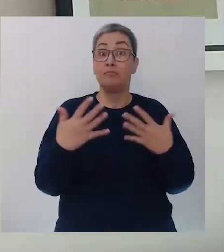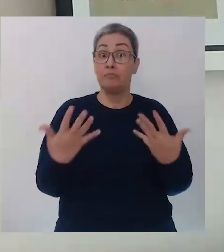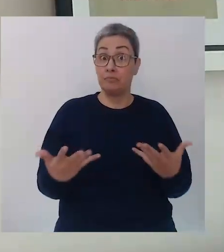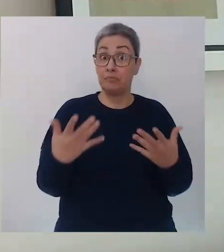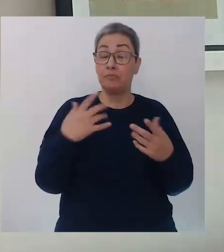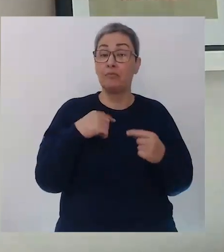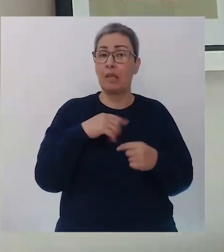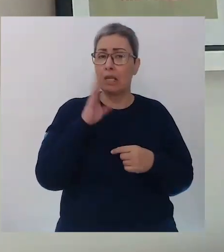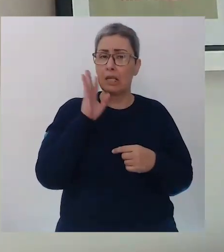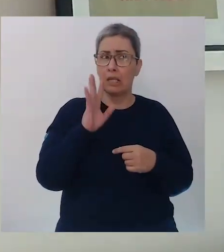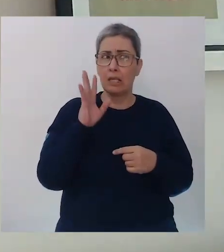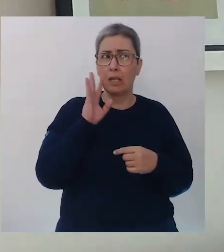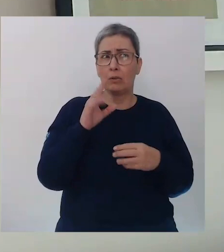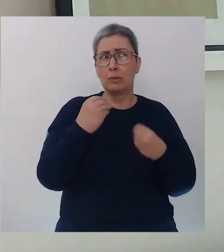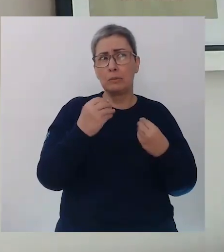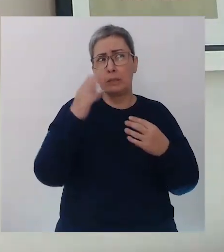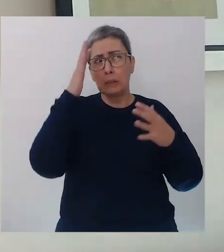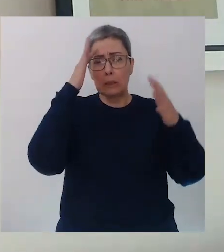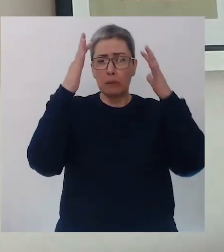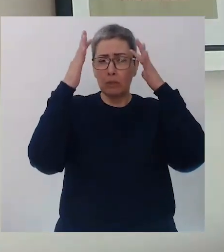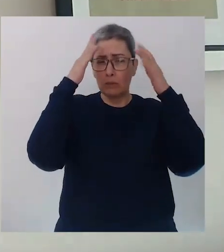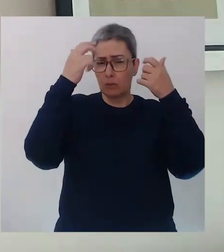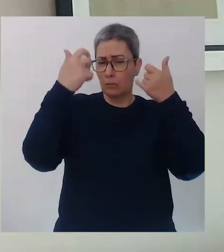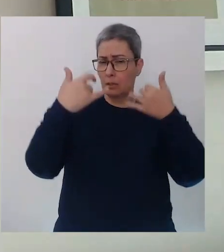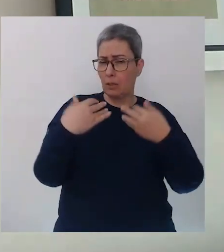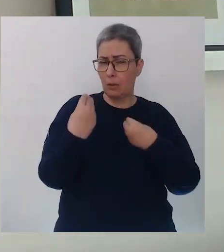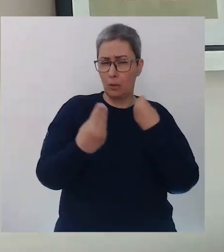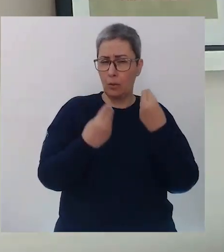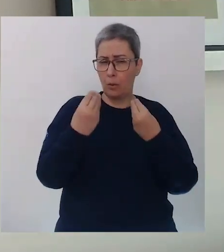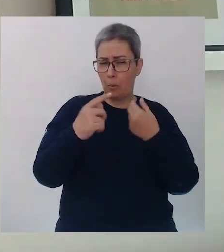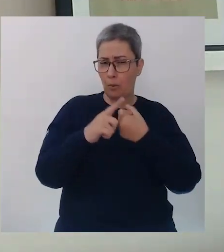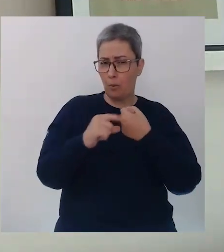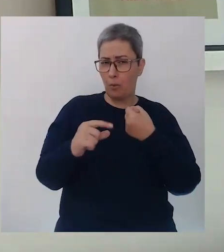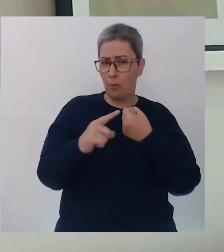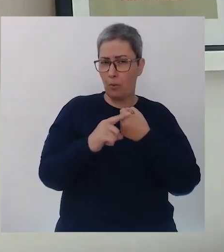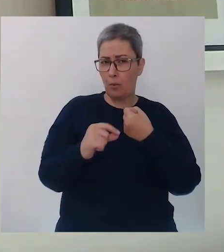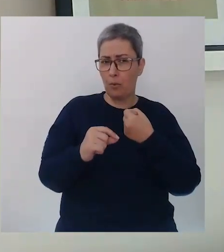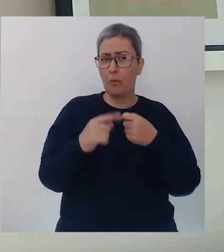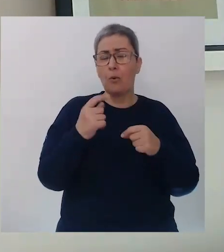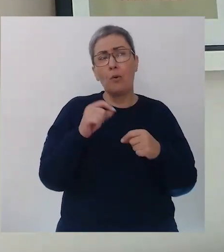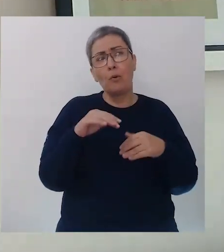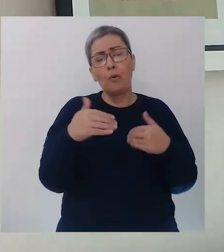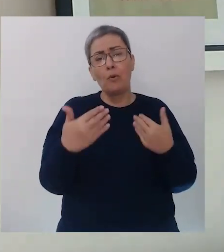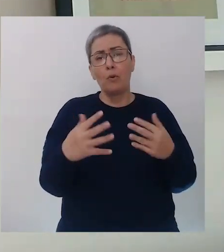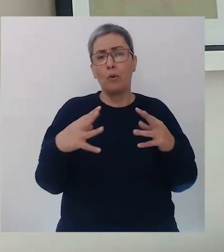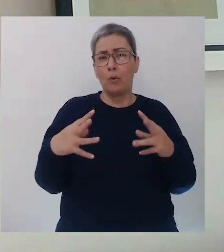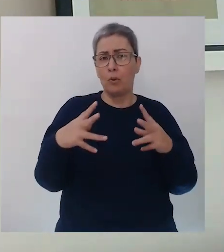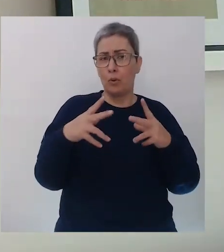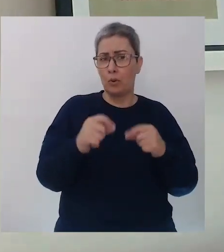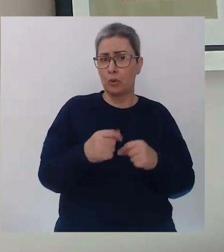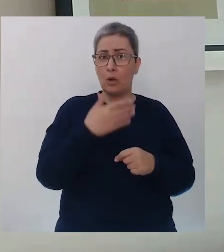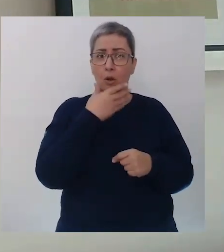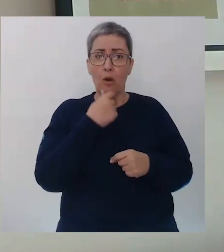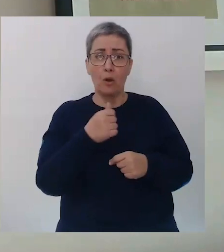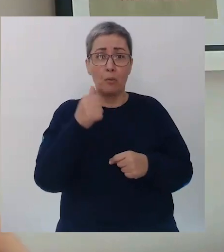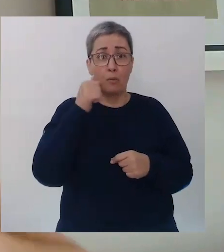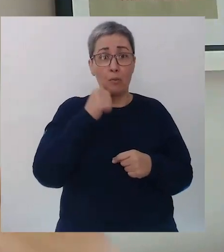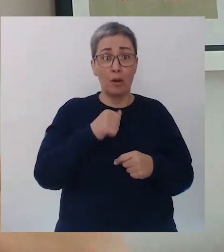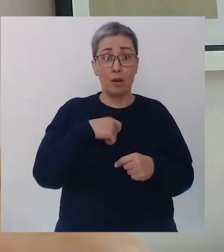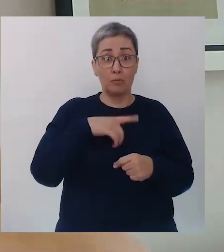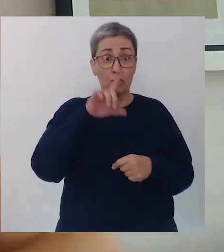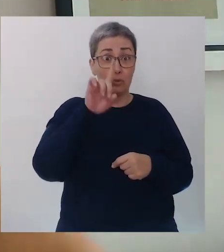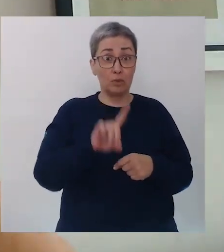Bom, é sempre legal refletir, né? Então, vamos falar um pouquinho e refletir sobre esse artigo, né? Então, todos e todas nós temos